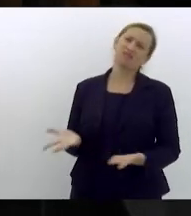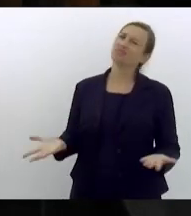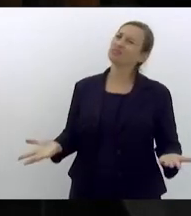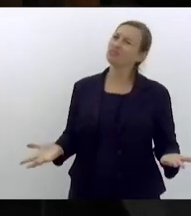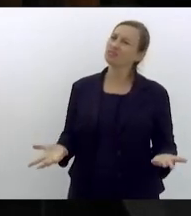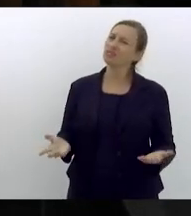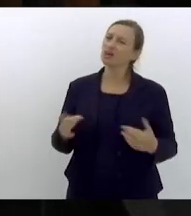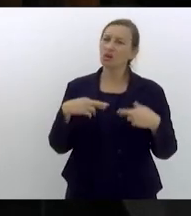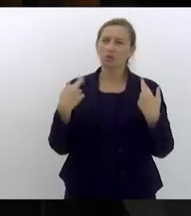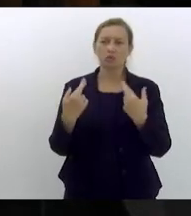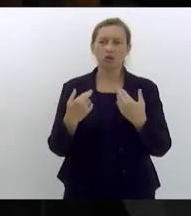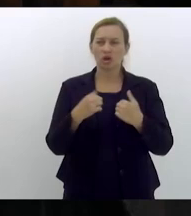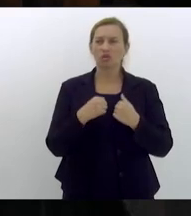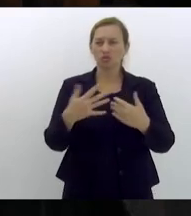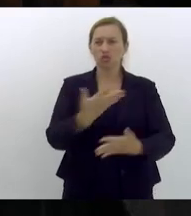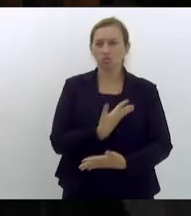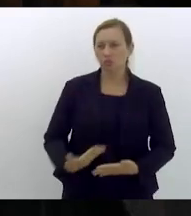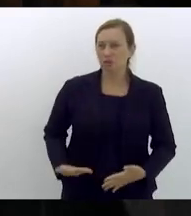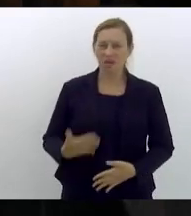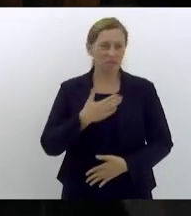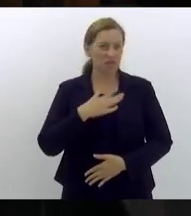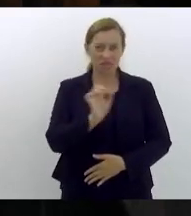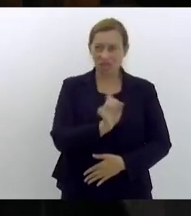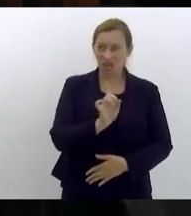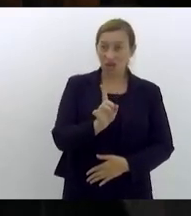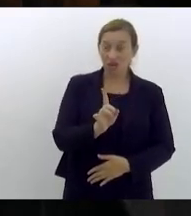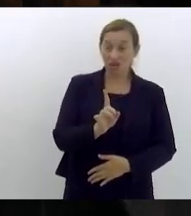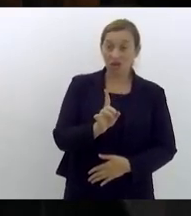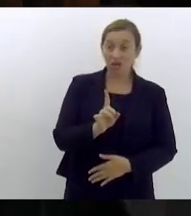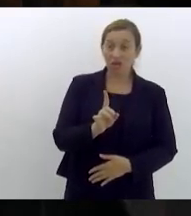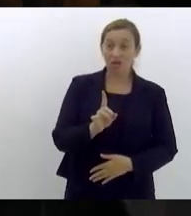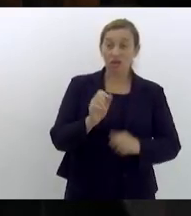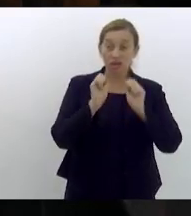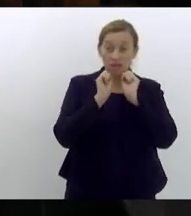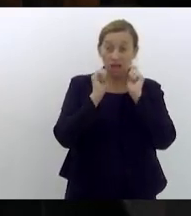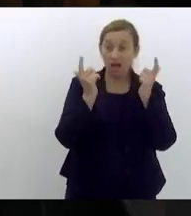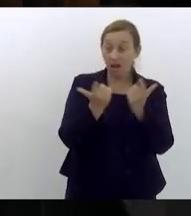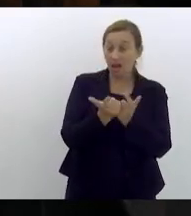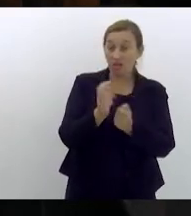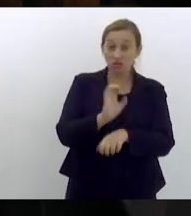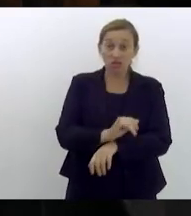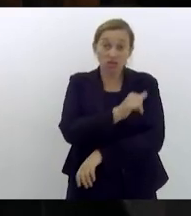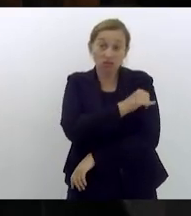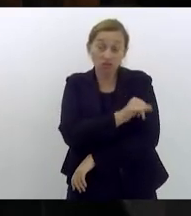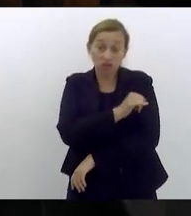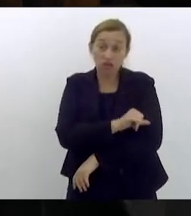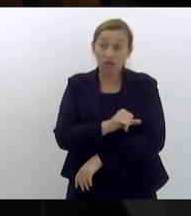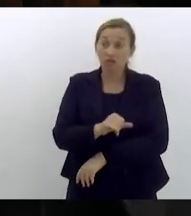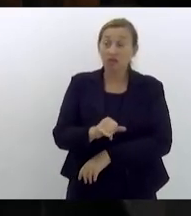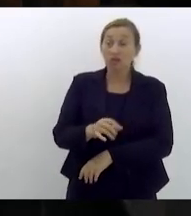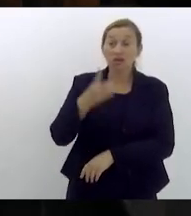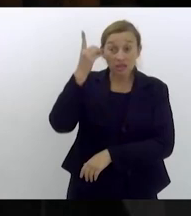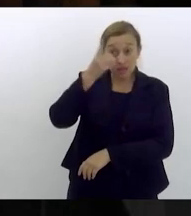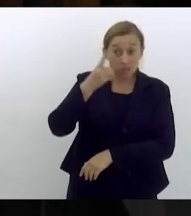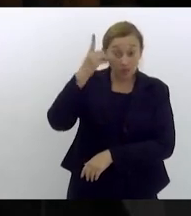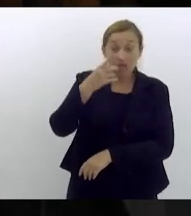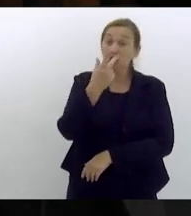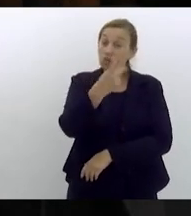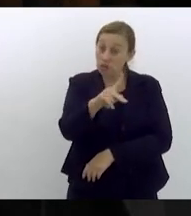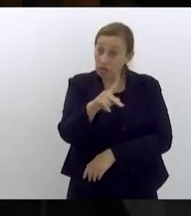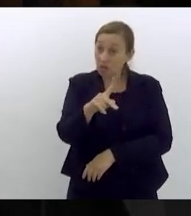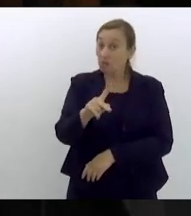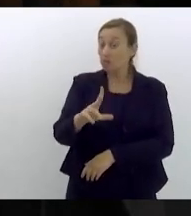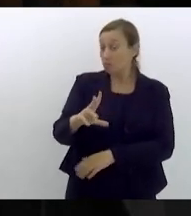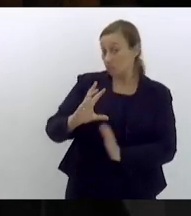audiência pública não era minha deputada audiência pública Era da Assembleia Legislativa do Estado do Rio de Janeiro inclusive deputada do seu partido